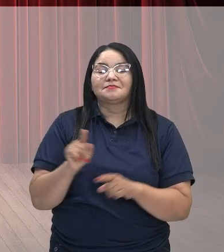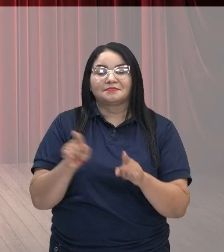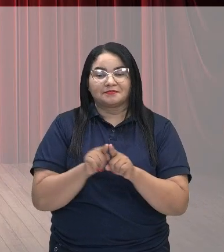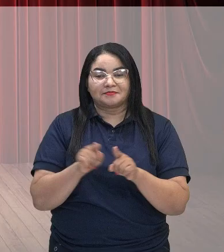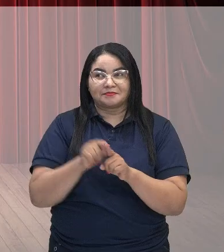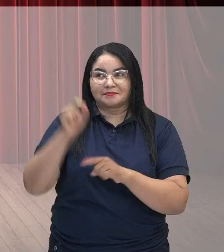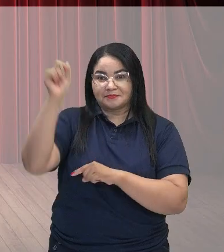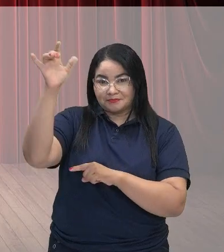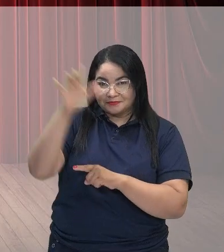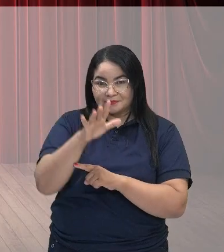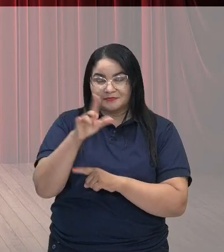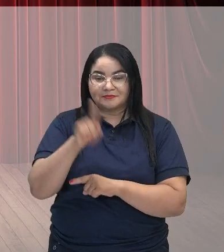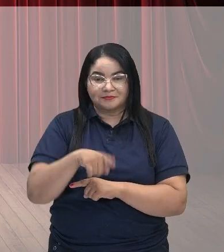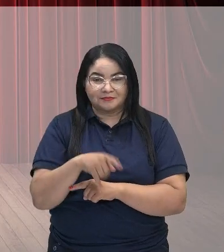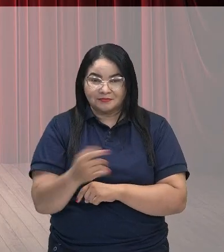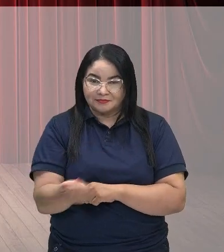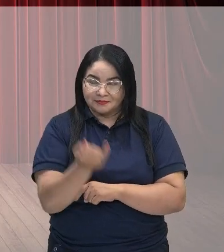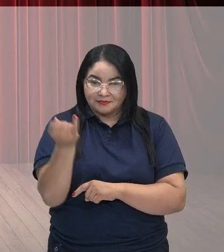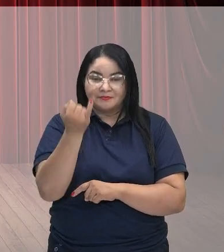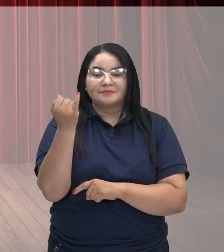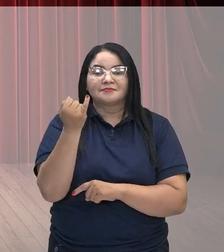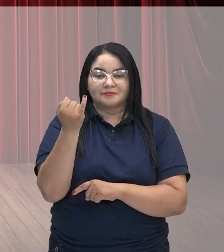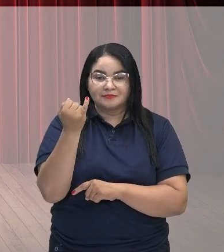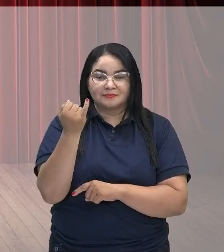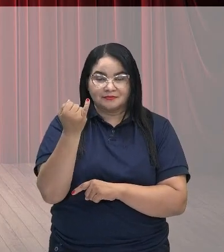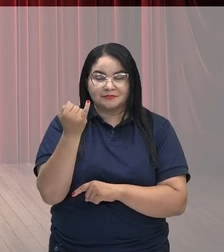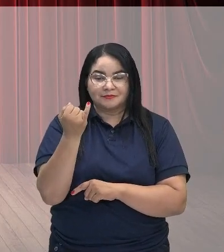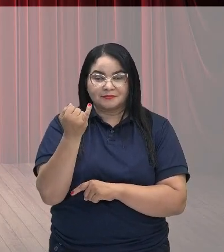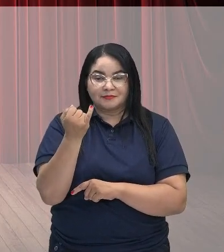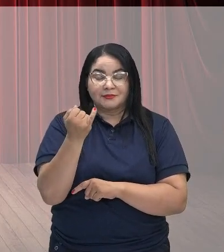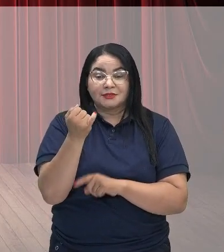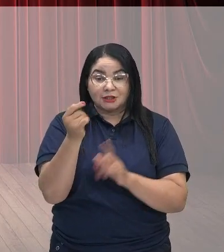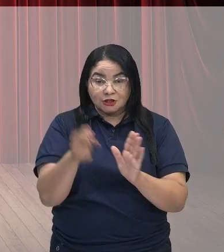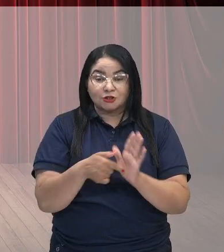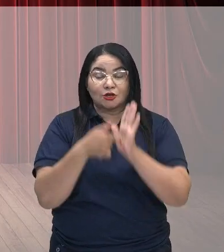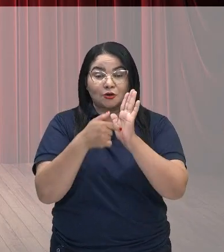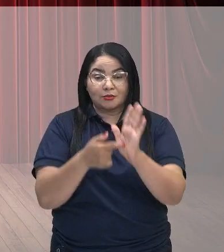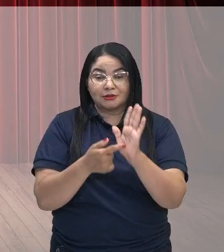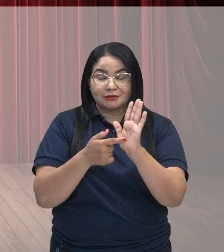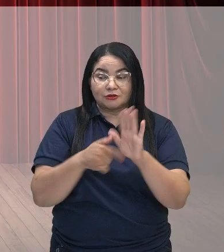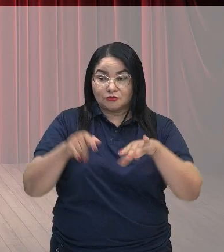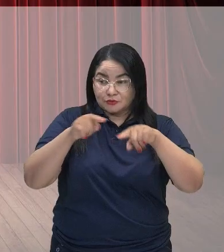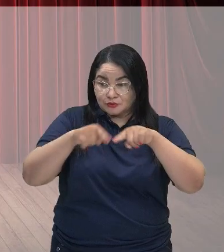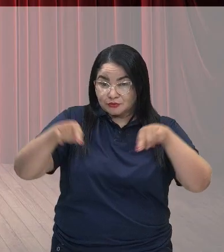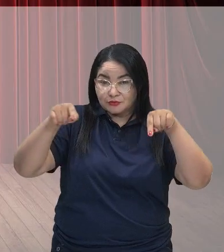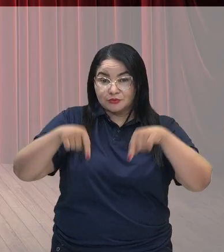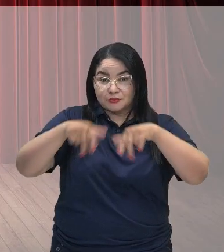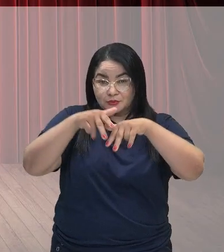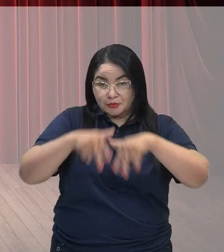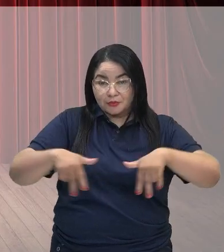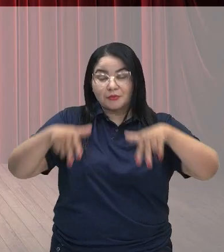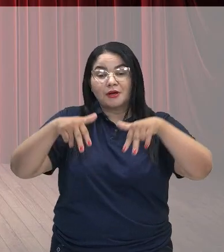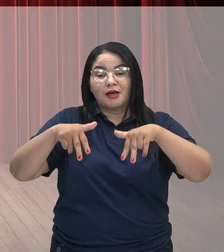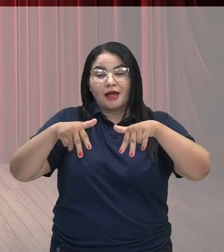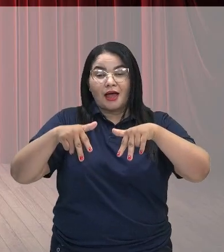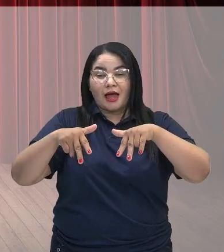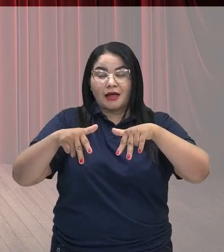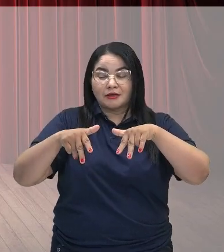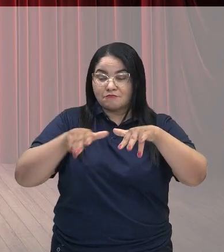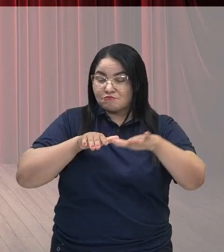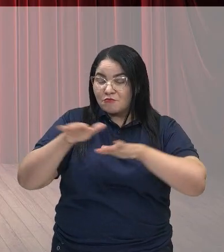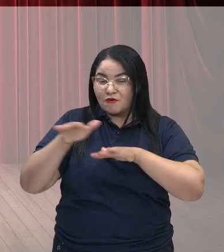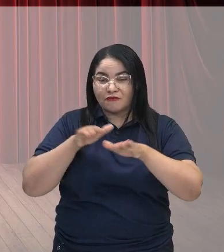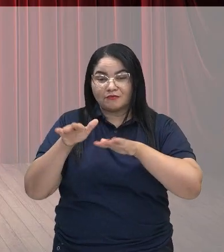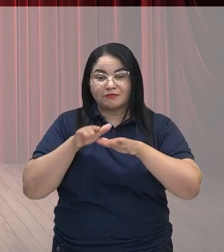é muito importante no espetáculo, principalmente no palco. Então, cada movimento que